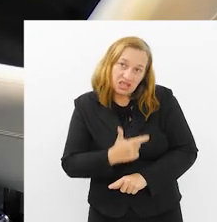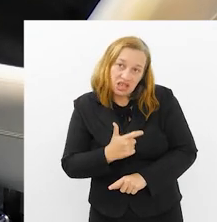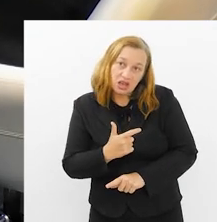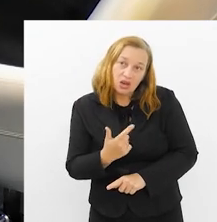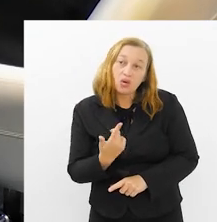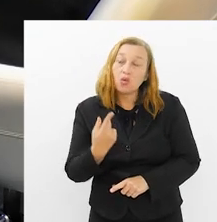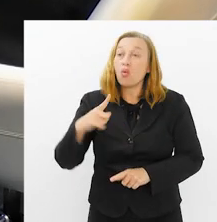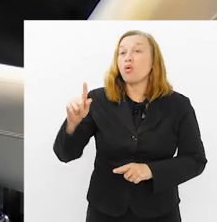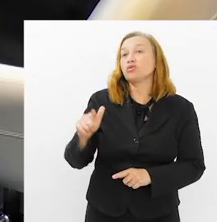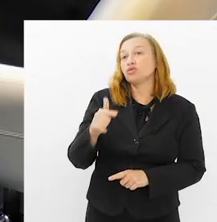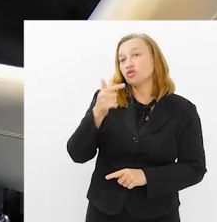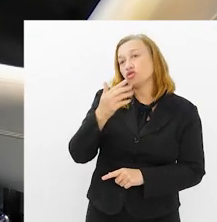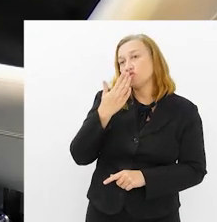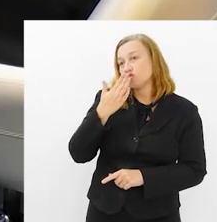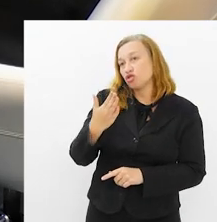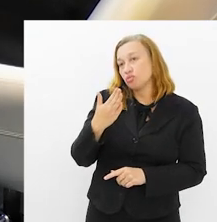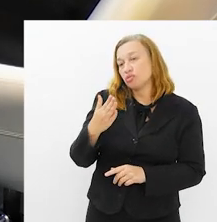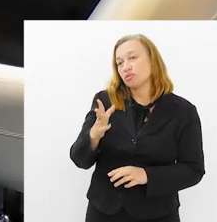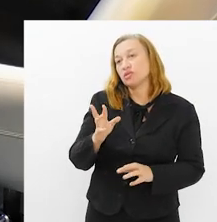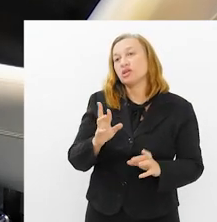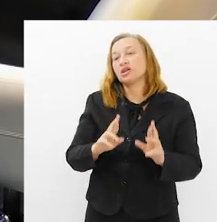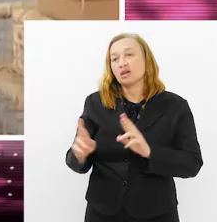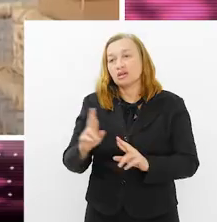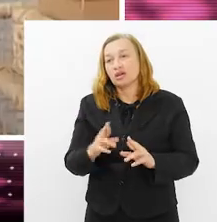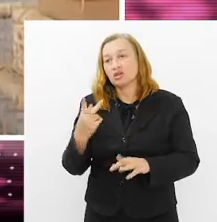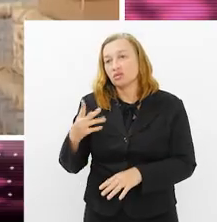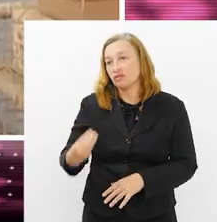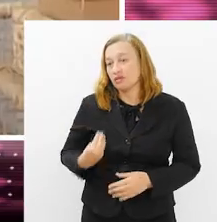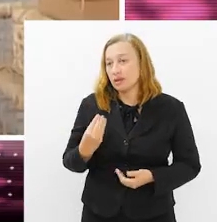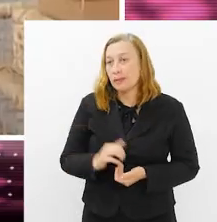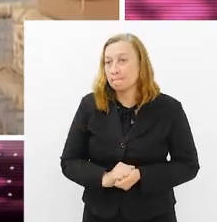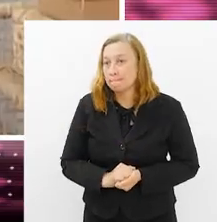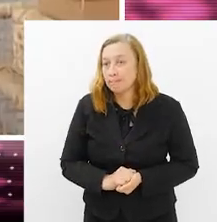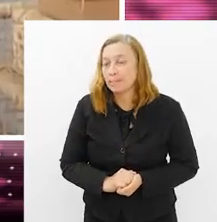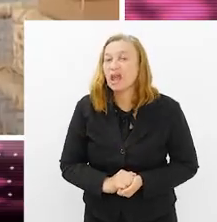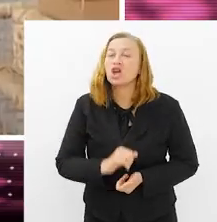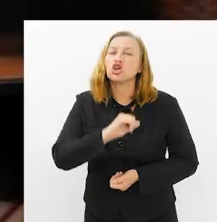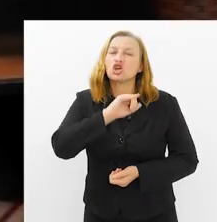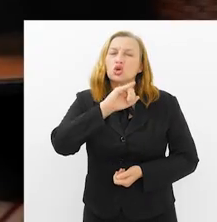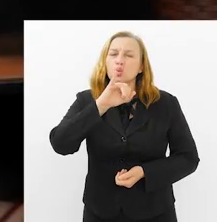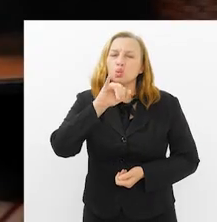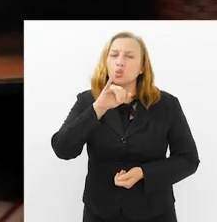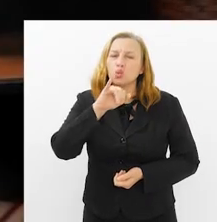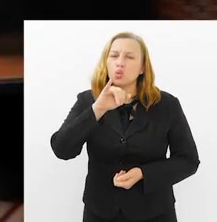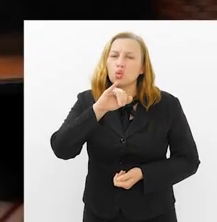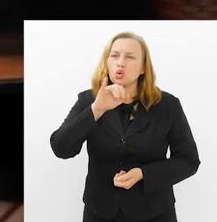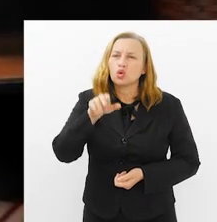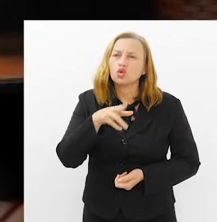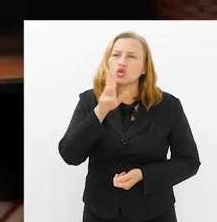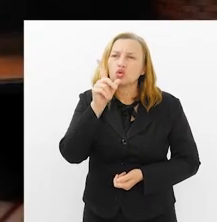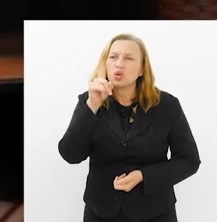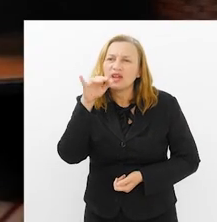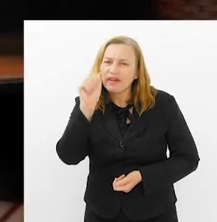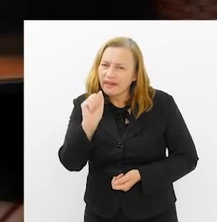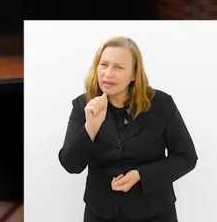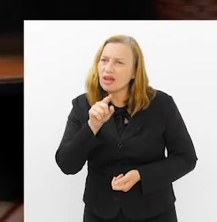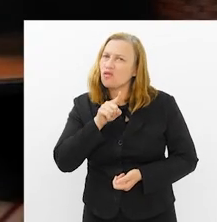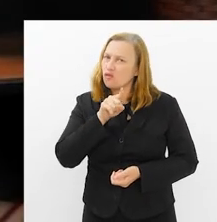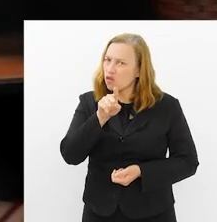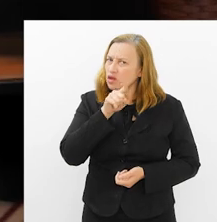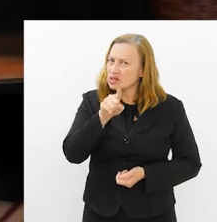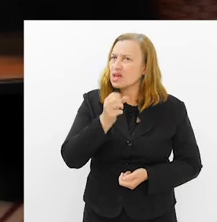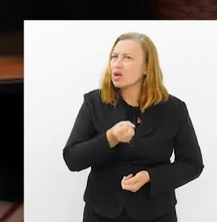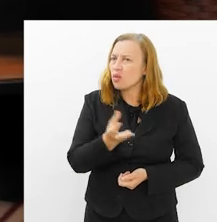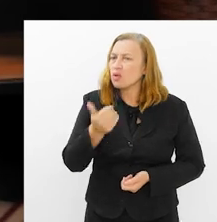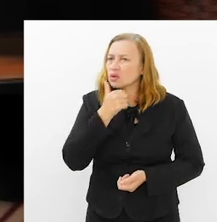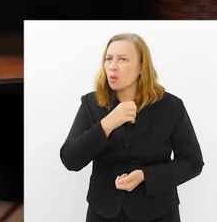mesma forma, né, com outros tipos de relacionamentos na sua vida. E, Juliana, essa questão de